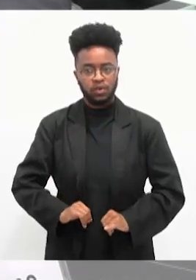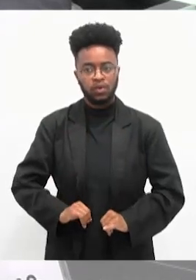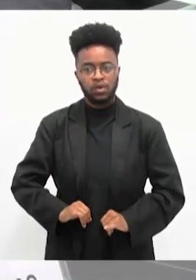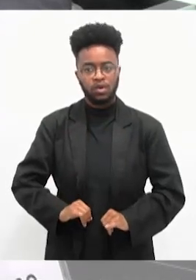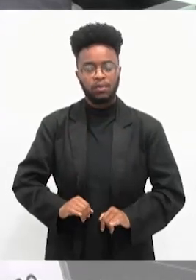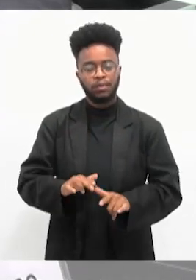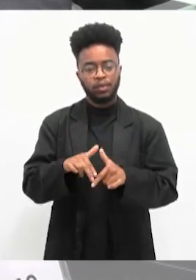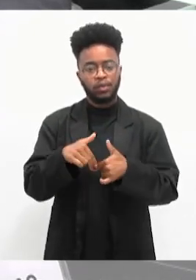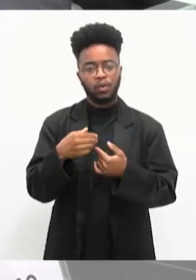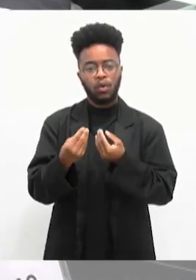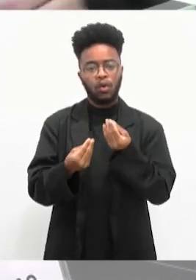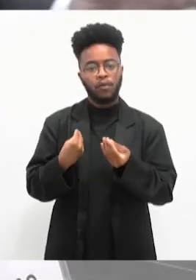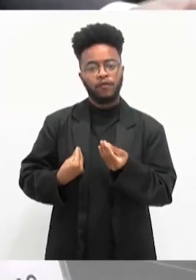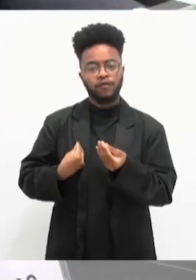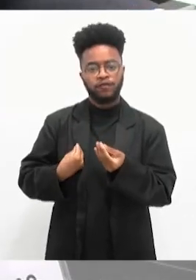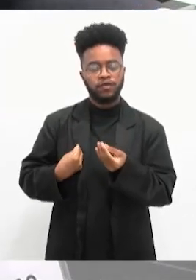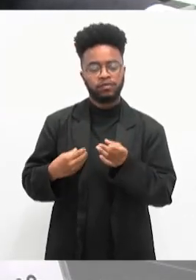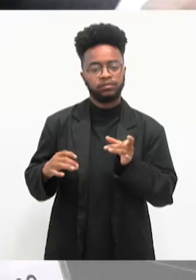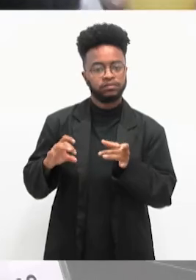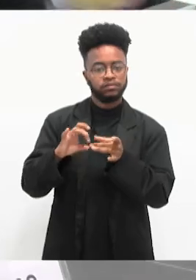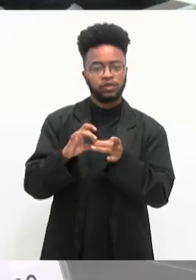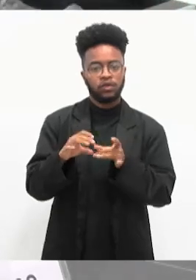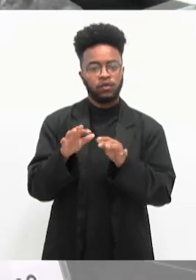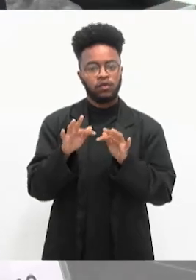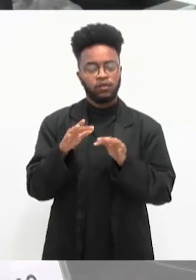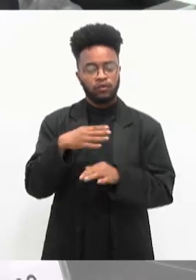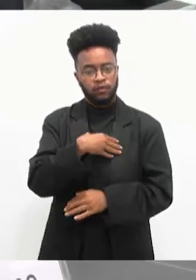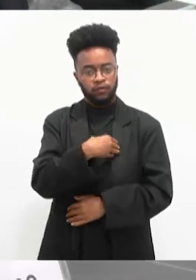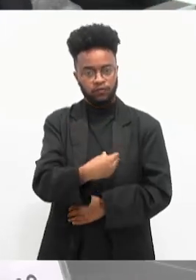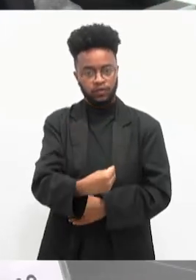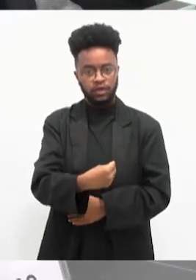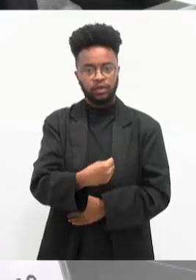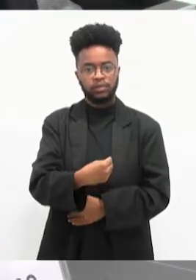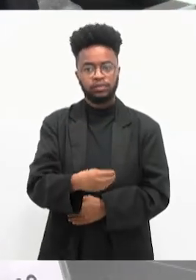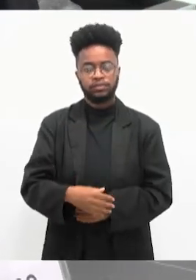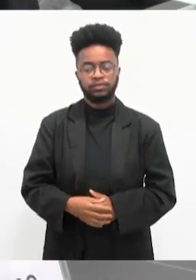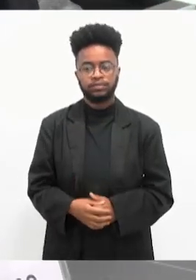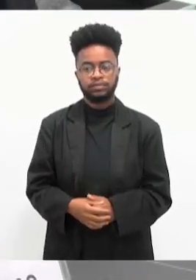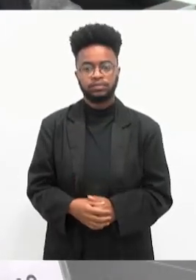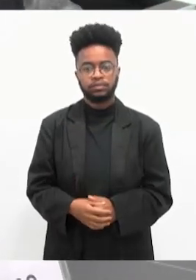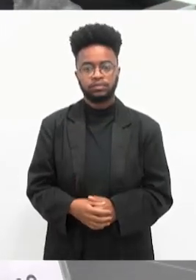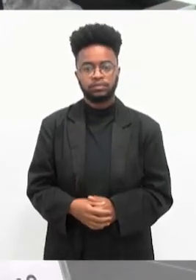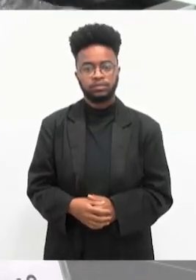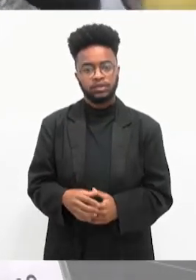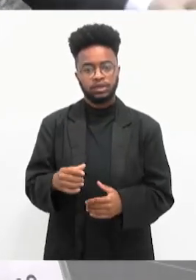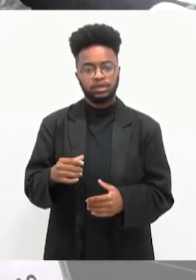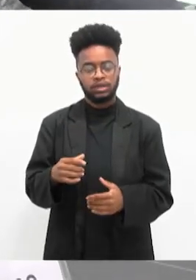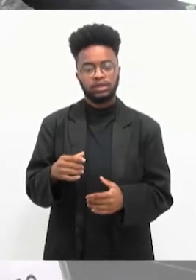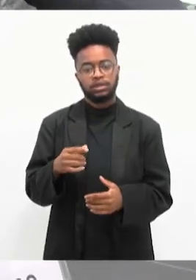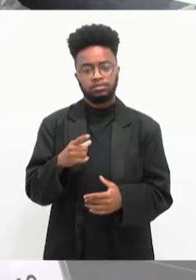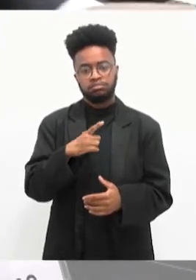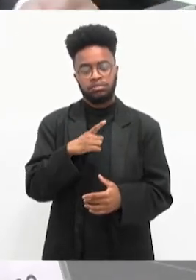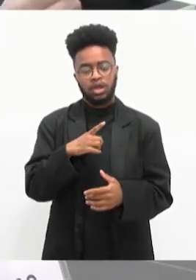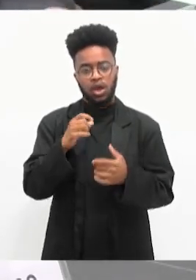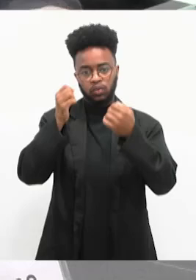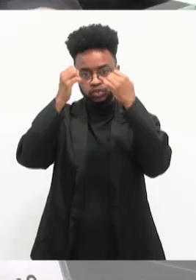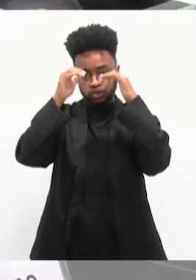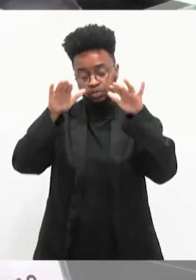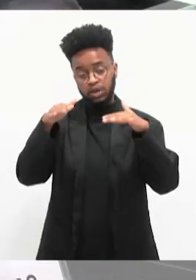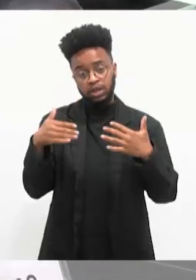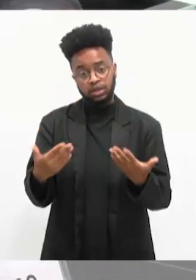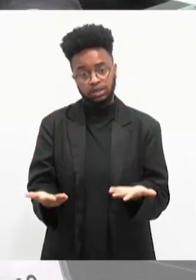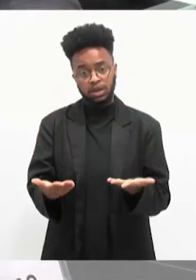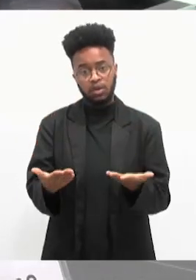a realidade que hoje enfrentam com os seus filhos, que, na realidade, do transtorno do espectro autista. Então, é mais uma